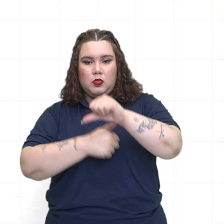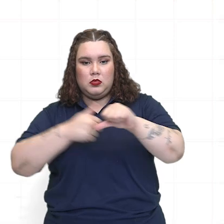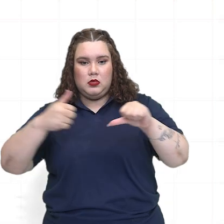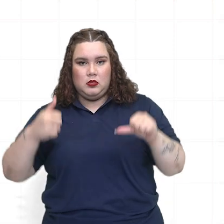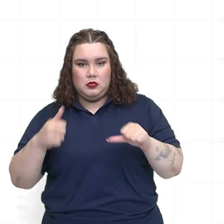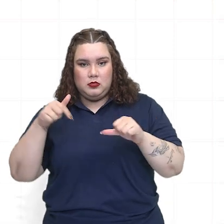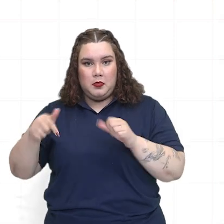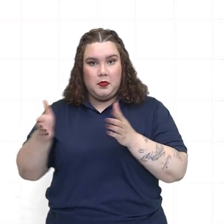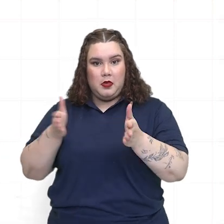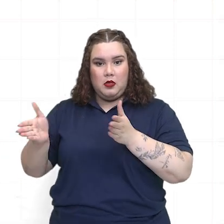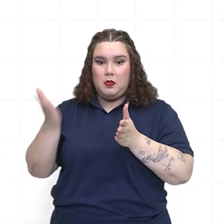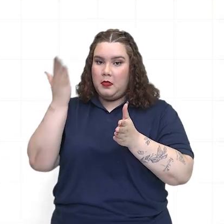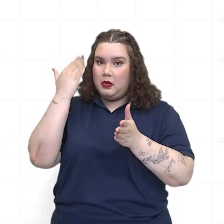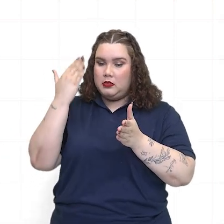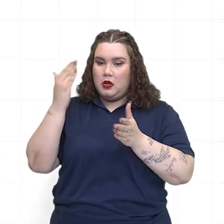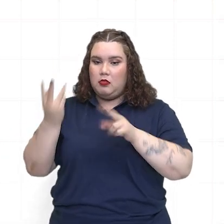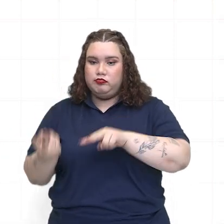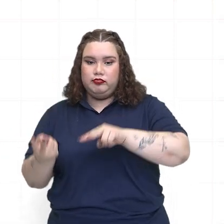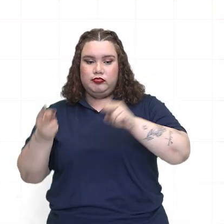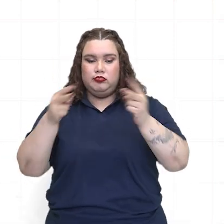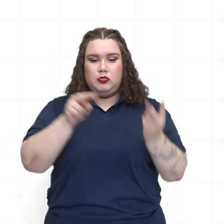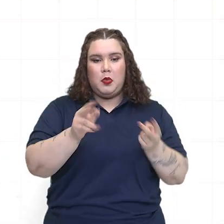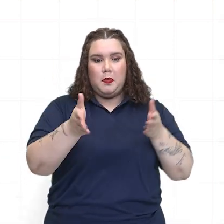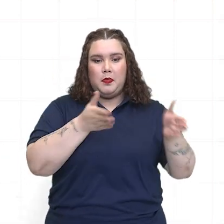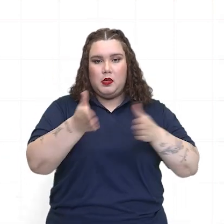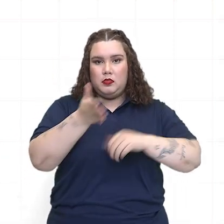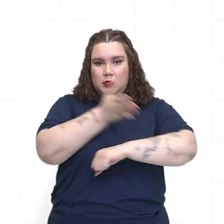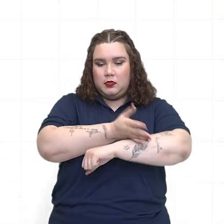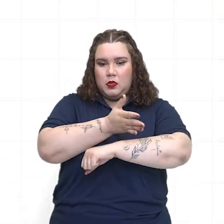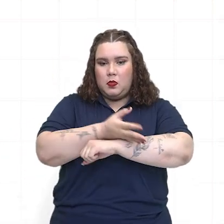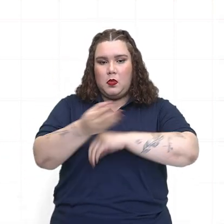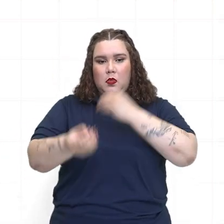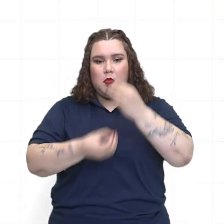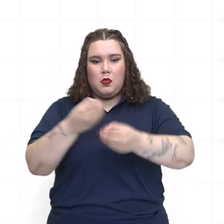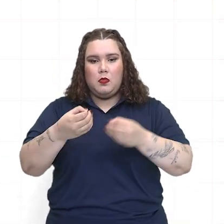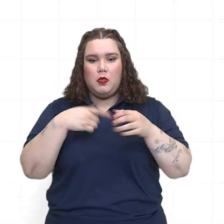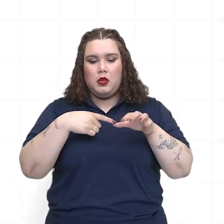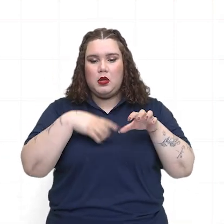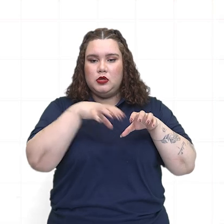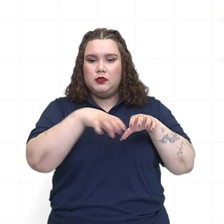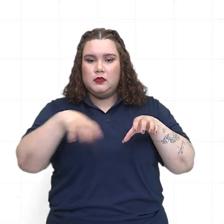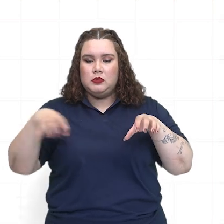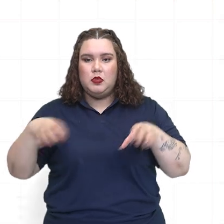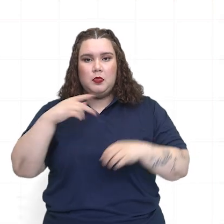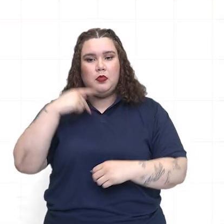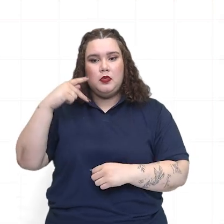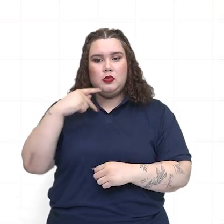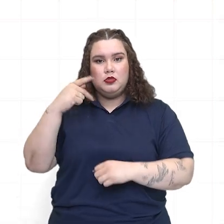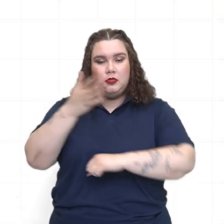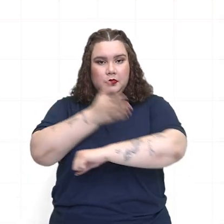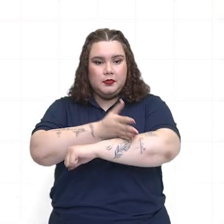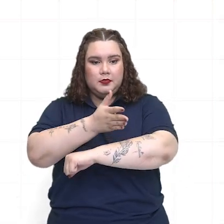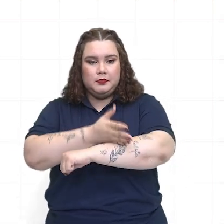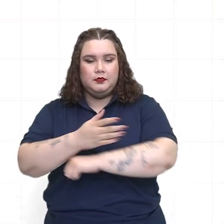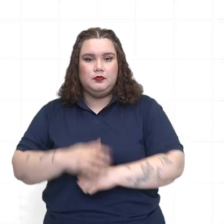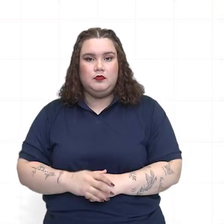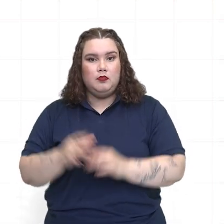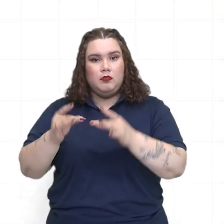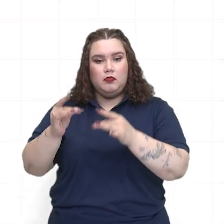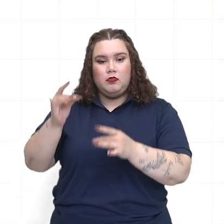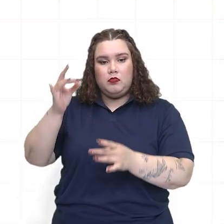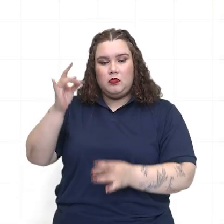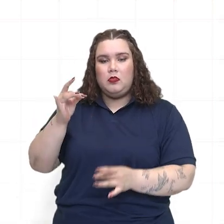para o mundo medieval, a fragmentação do poder político na Idade Média. Detalhamento: o mundo